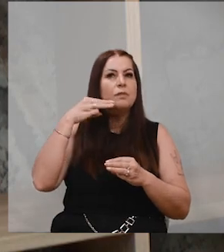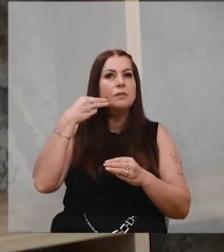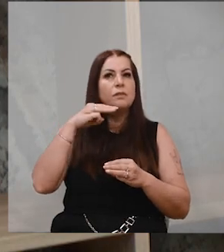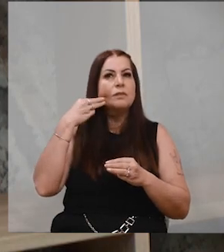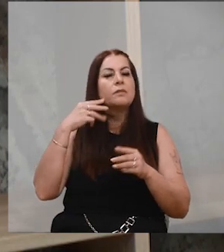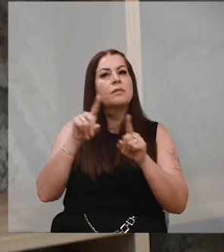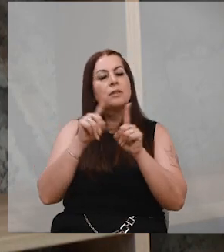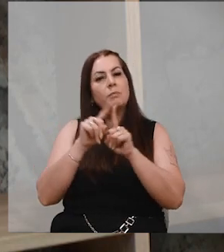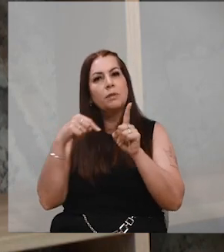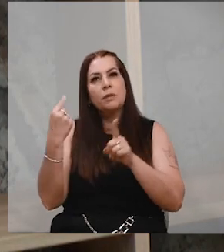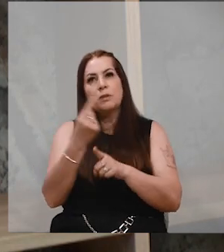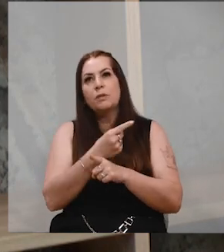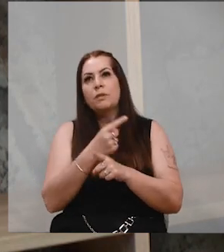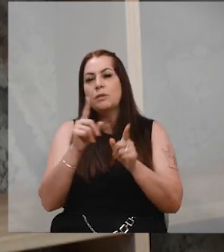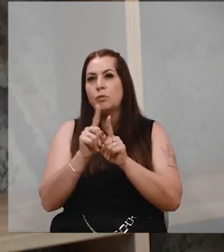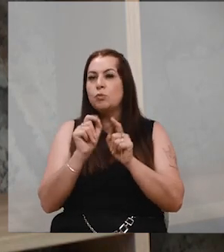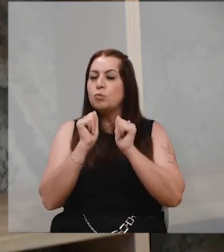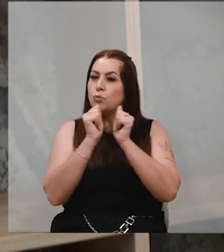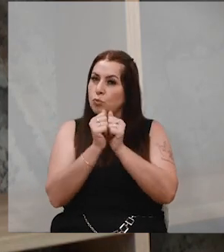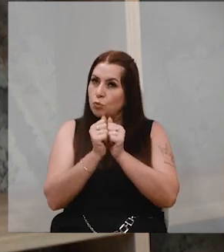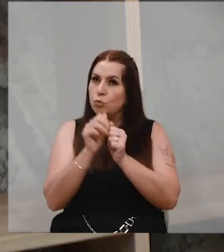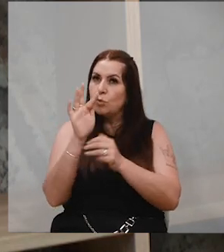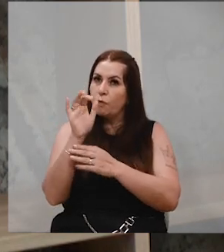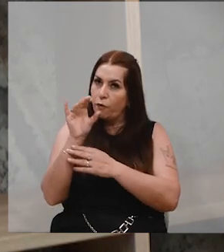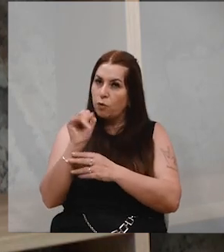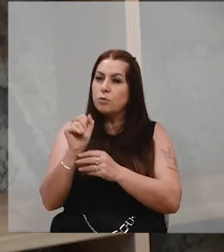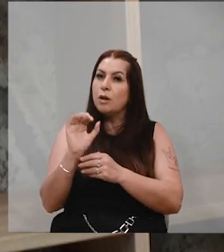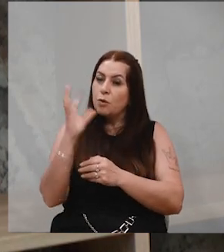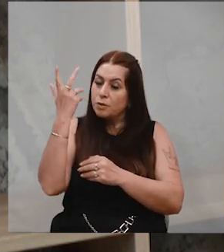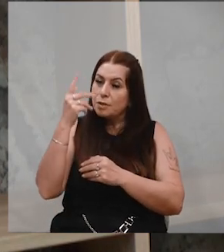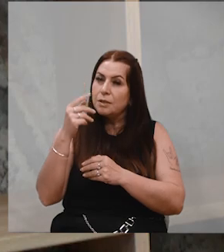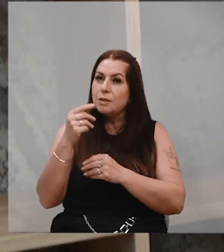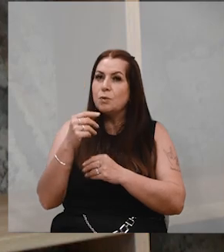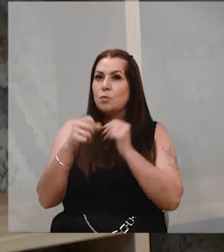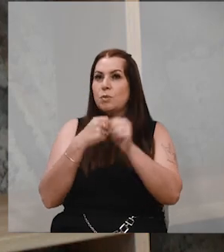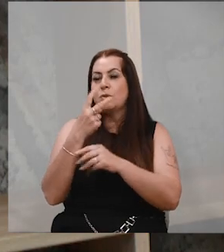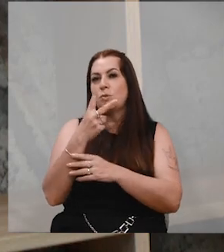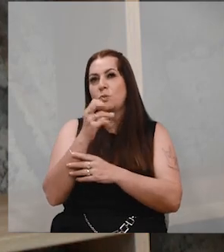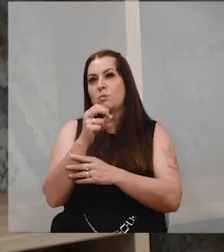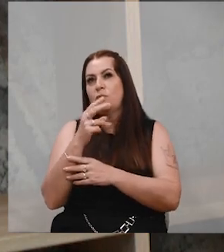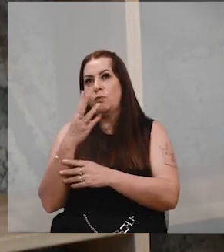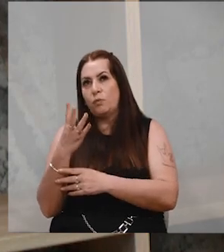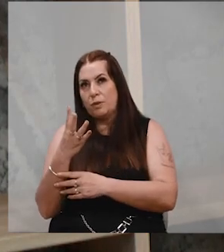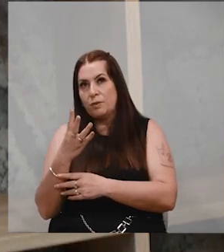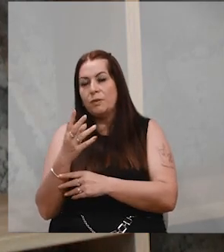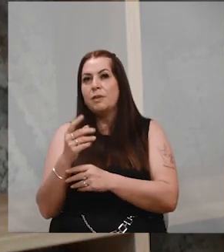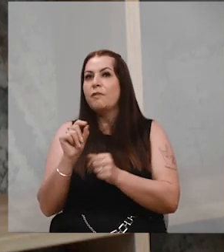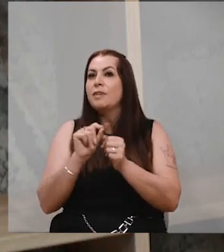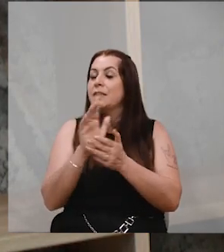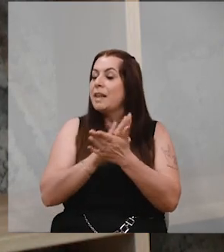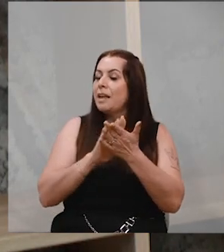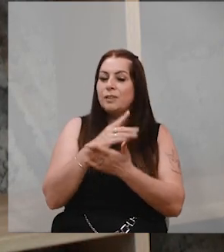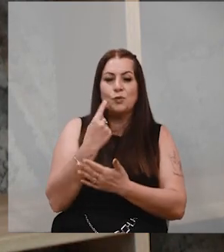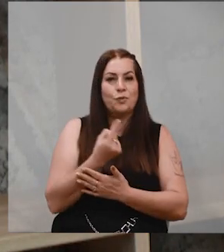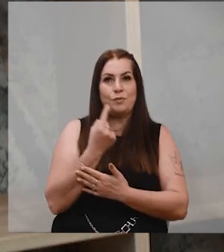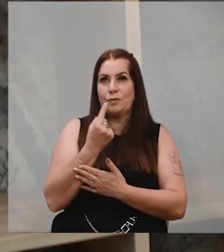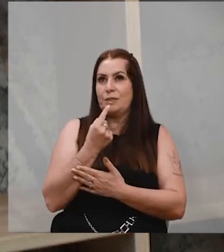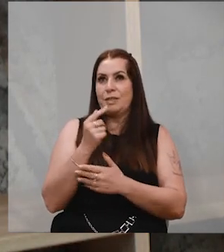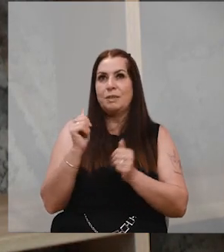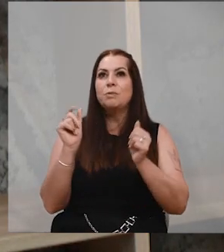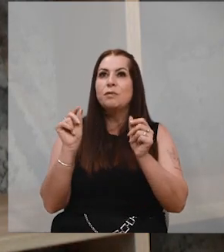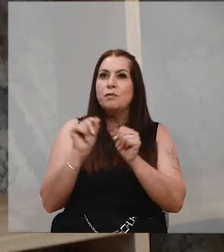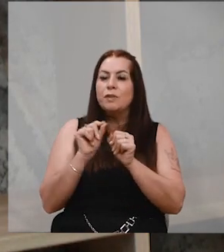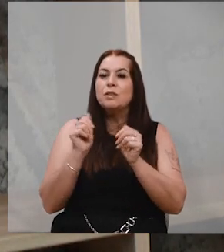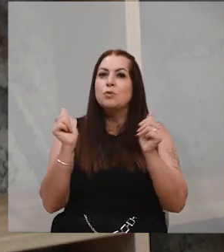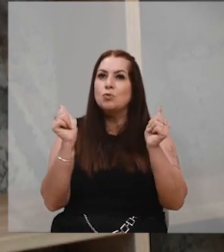aos vereadores e também toda a equipe da Focus. Juntos, a gente fez acontecer o ano de 2024, como a Carol disse, a gente não faz nada sozinho,